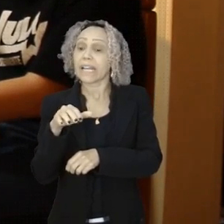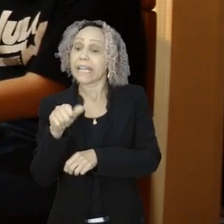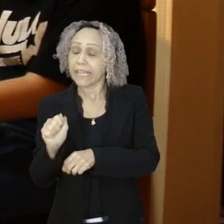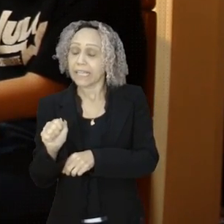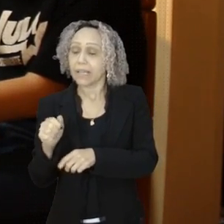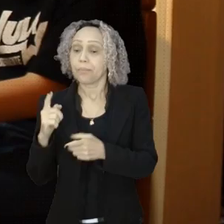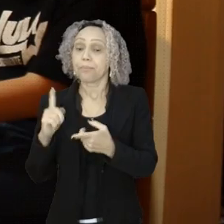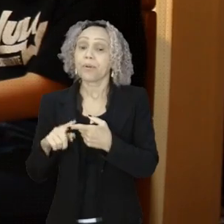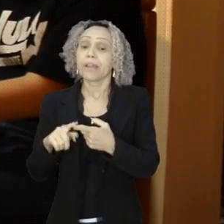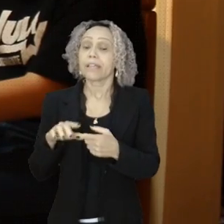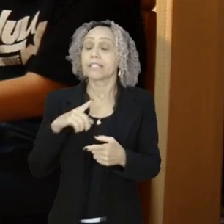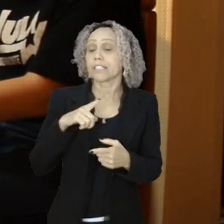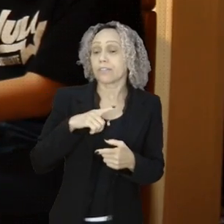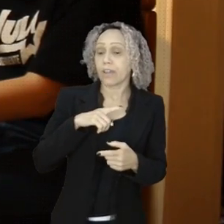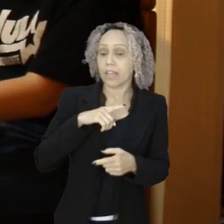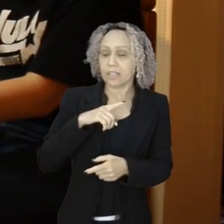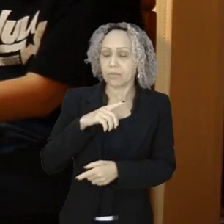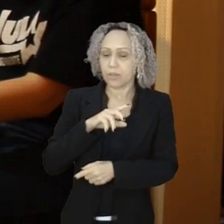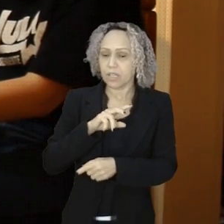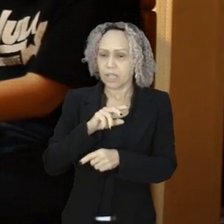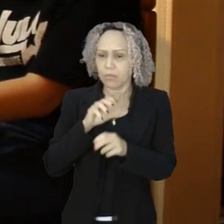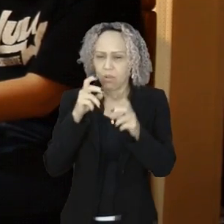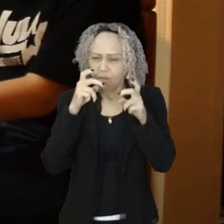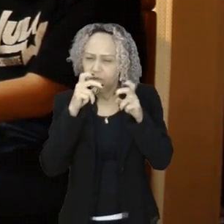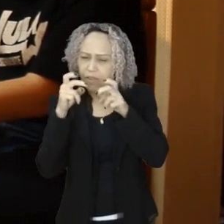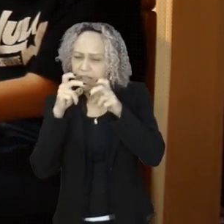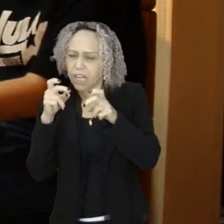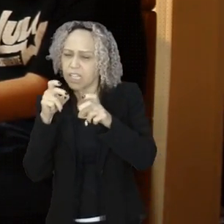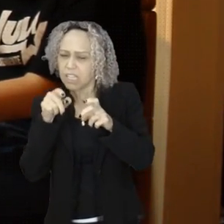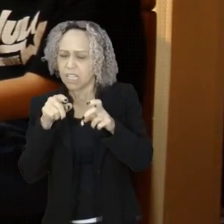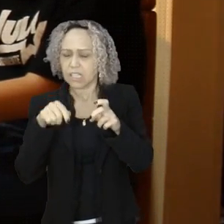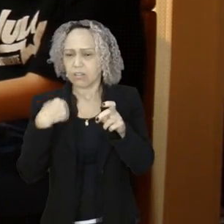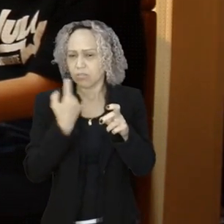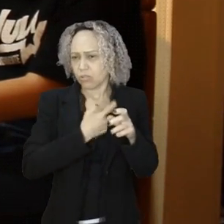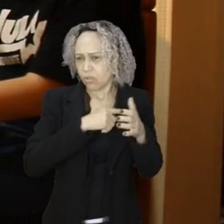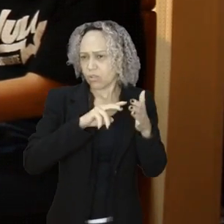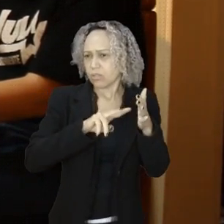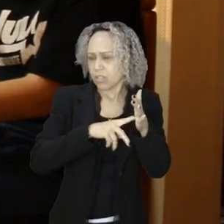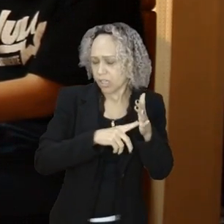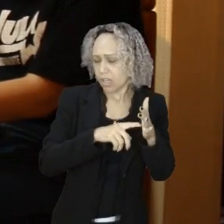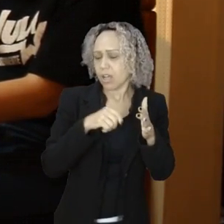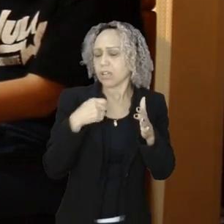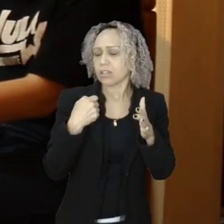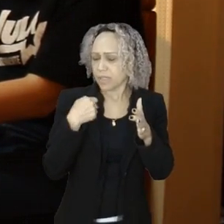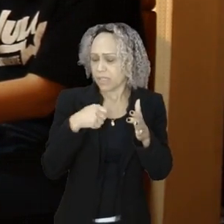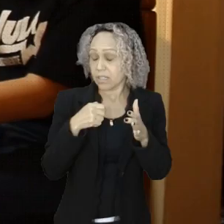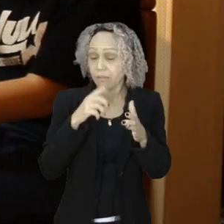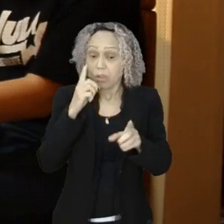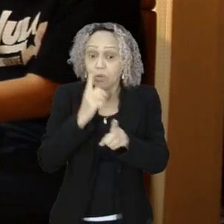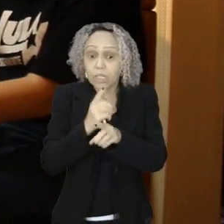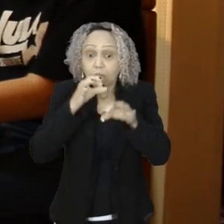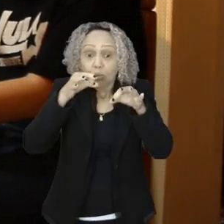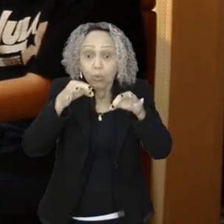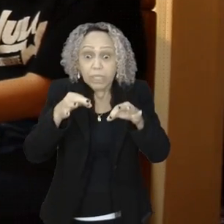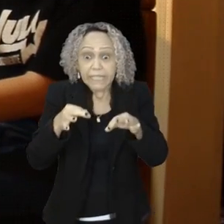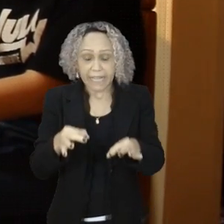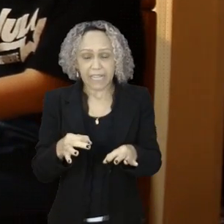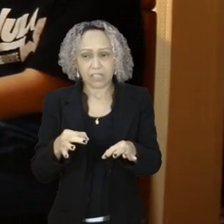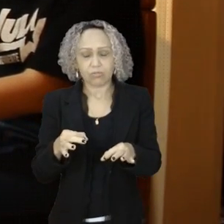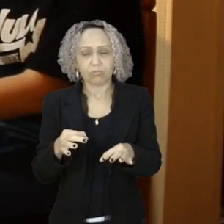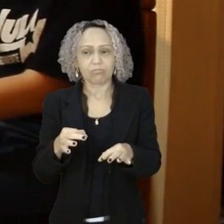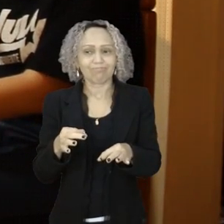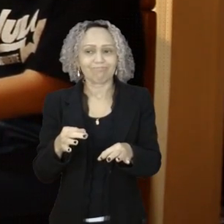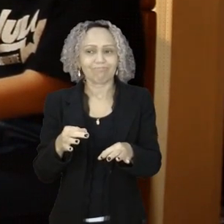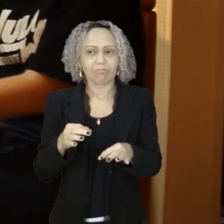justificar um desvio do dinheiro do imposto sindical para as atividades que eles não queriam que o sindicato... Né? Por quê? Porque nós